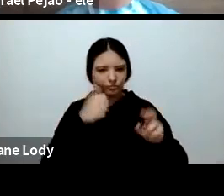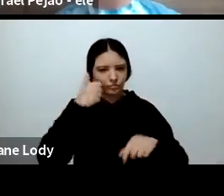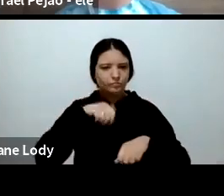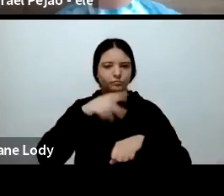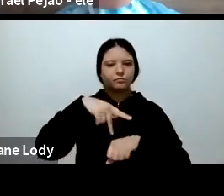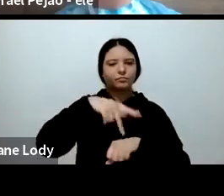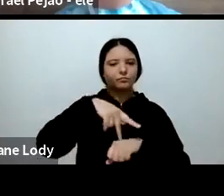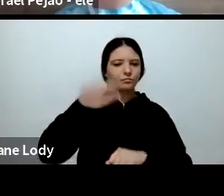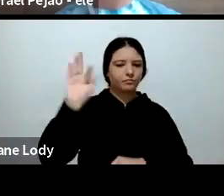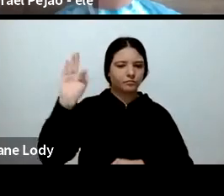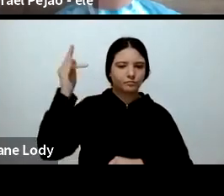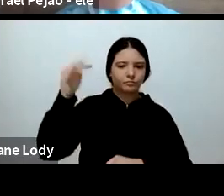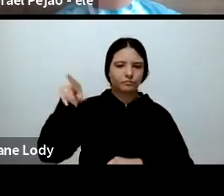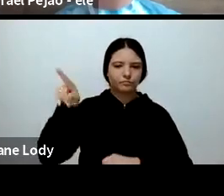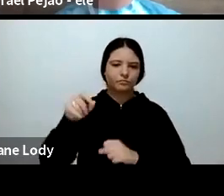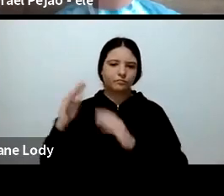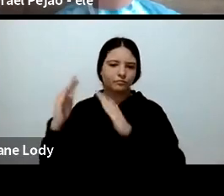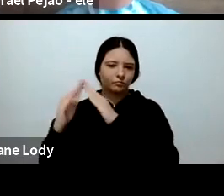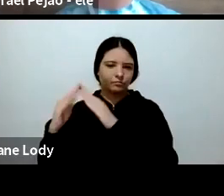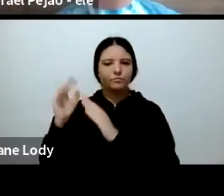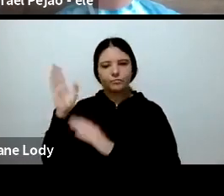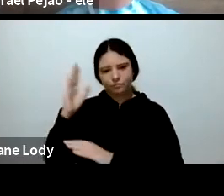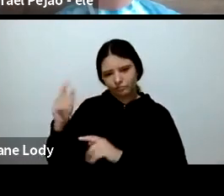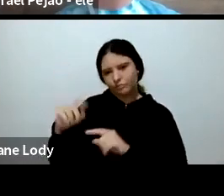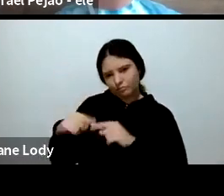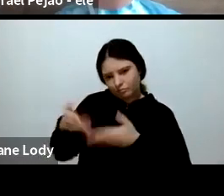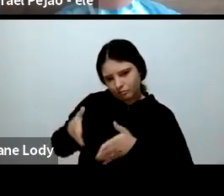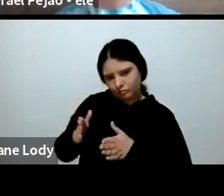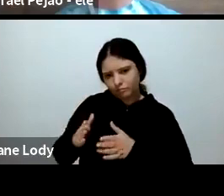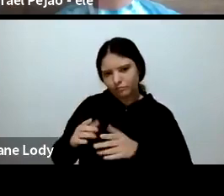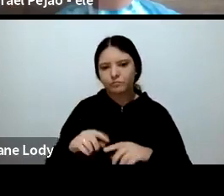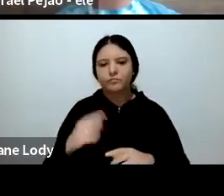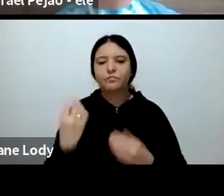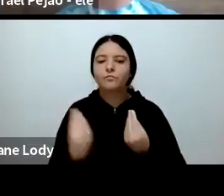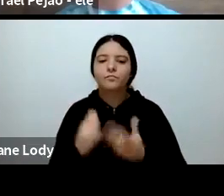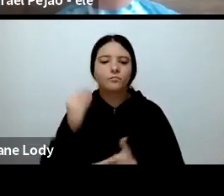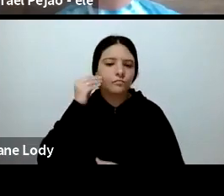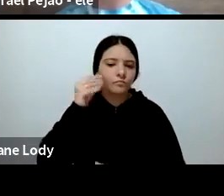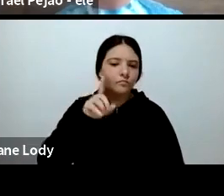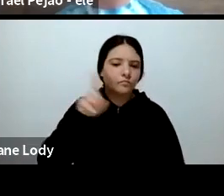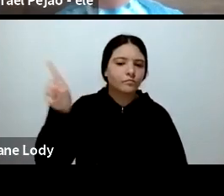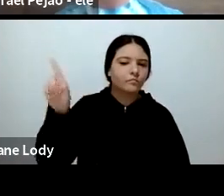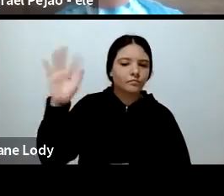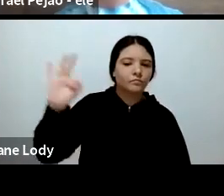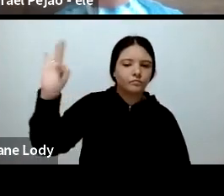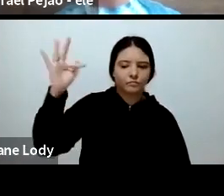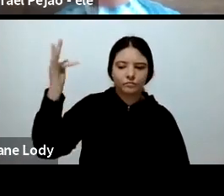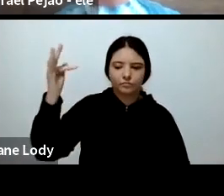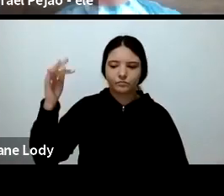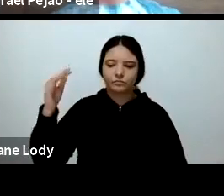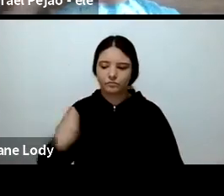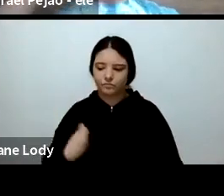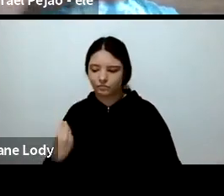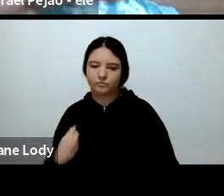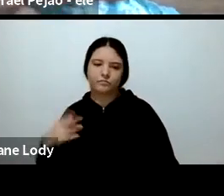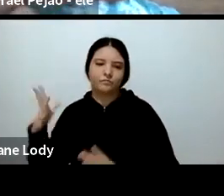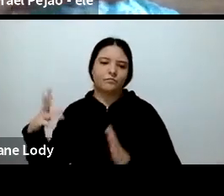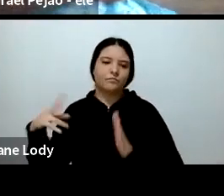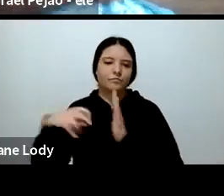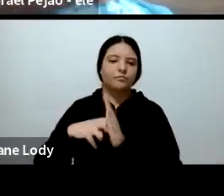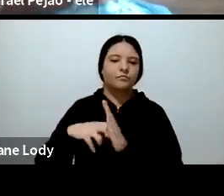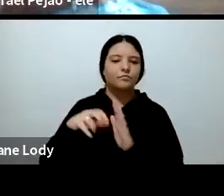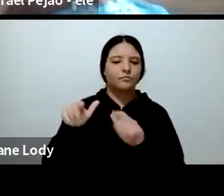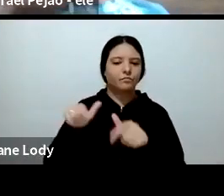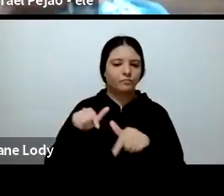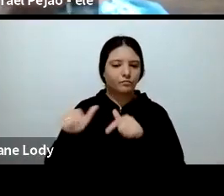sobre a experiência de viver lá, e eles trabalham com acidente de trabalho